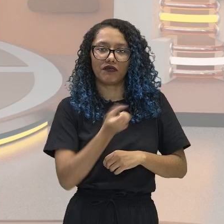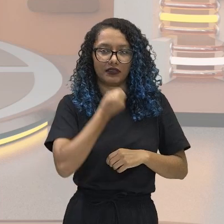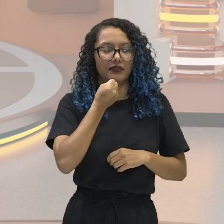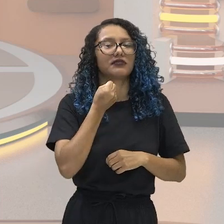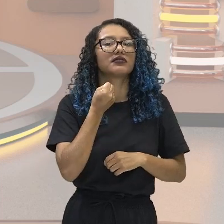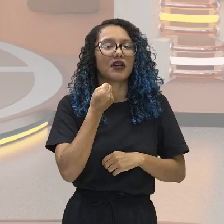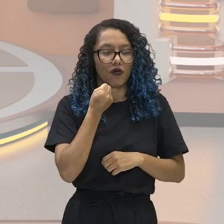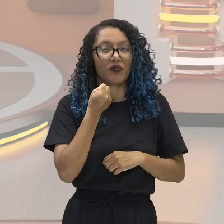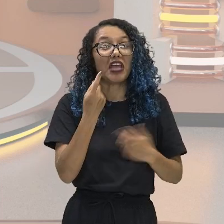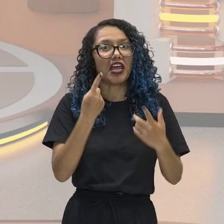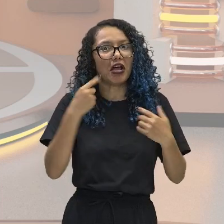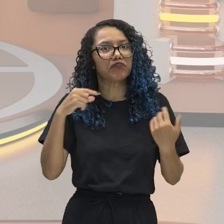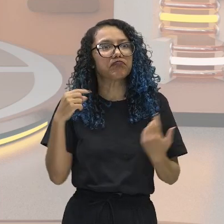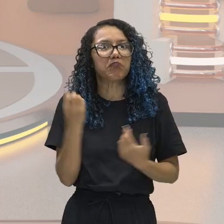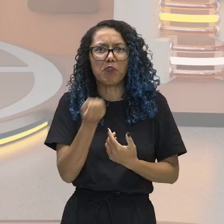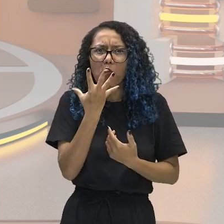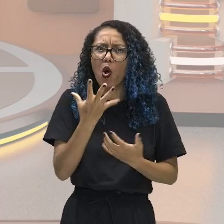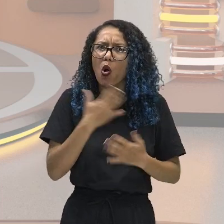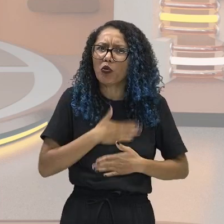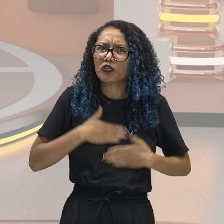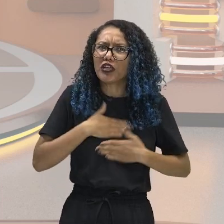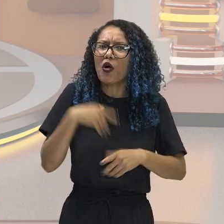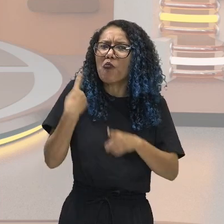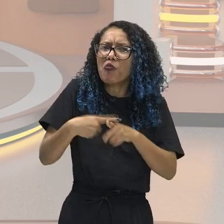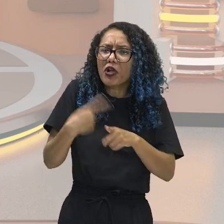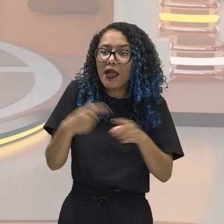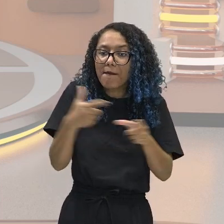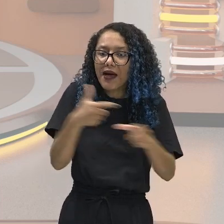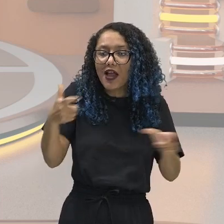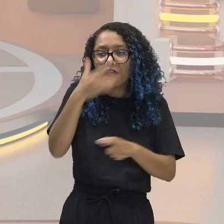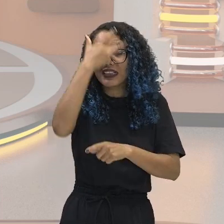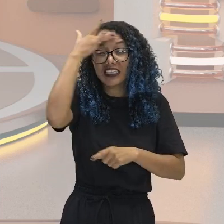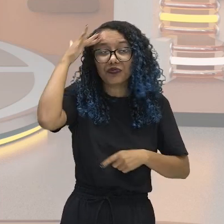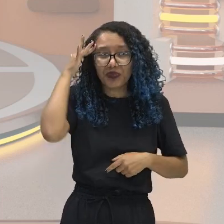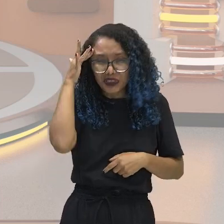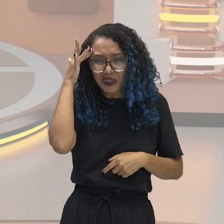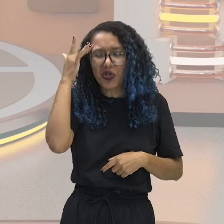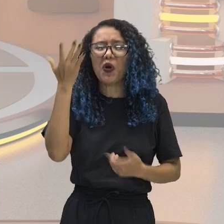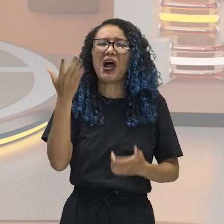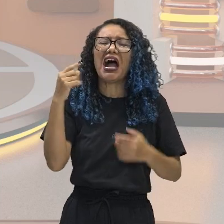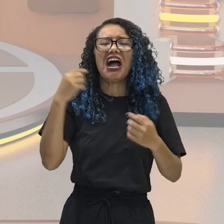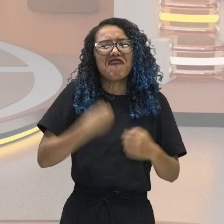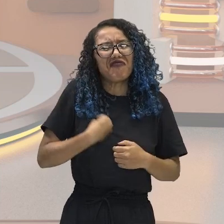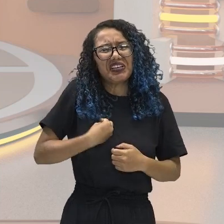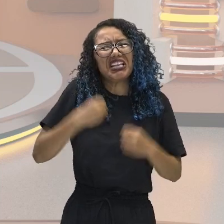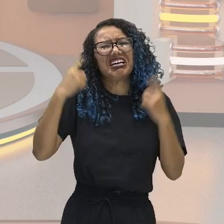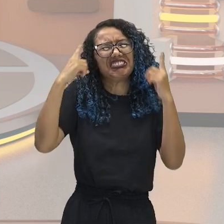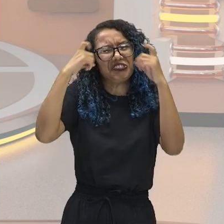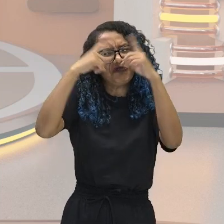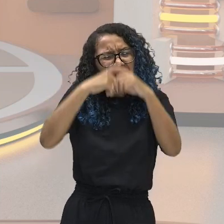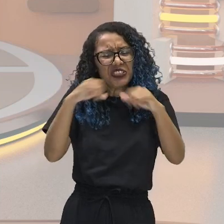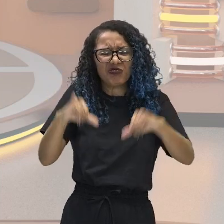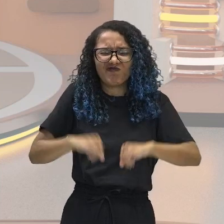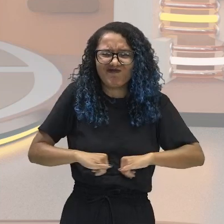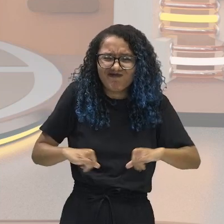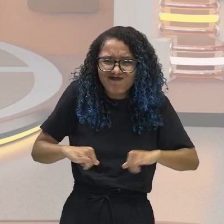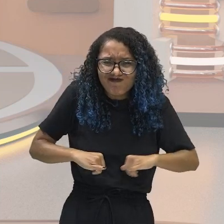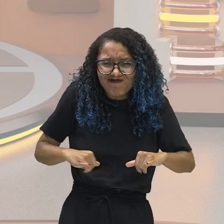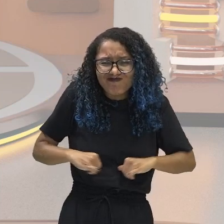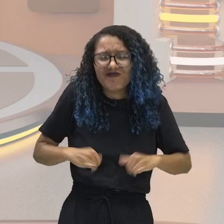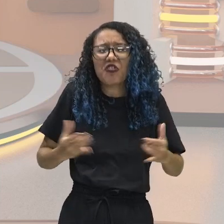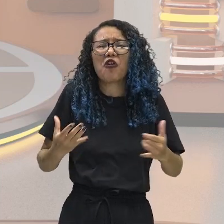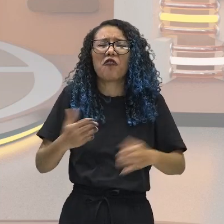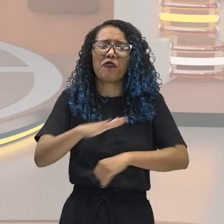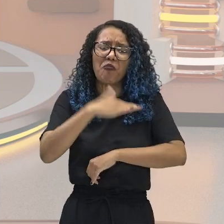viviam uma vida muito penosa, a maioria delas, principalmente, tá, gente? Viviam uma vida penosa, conviviam diretamente com a